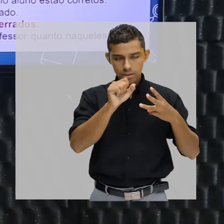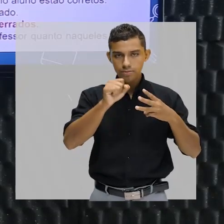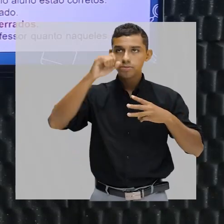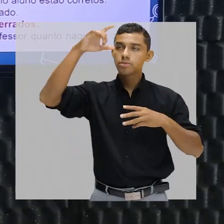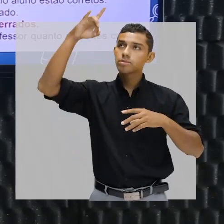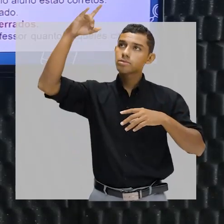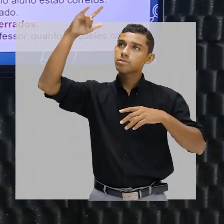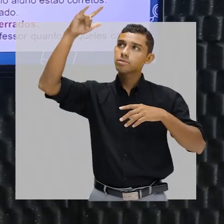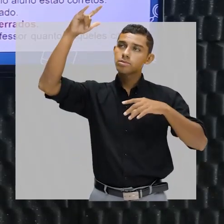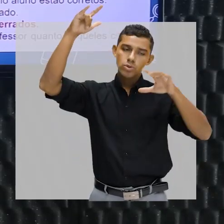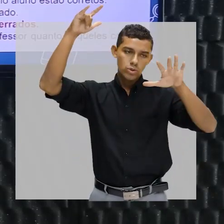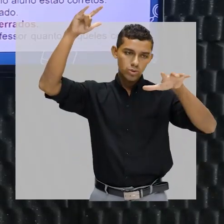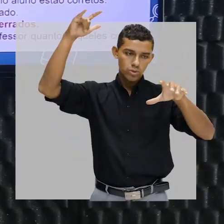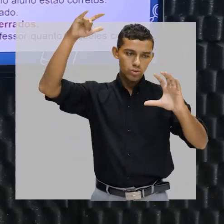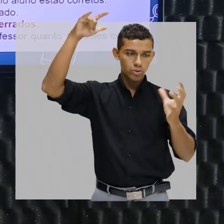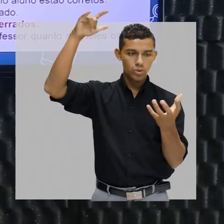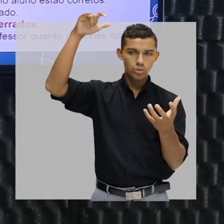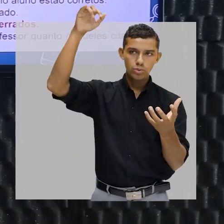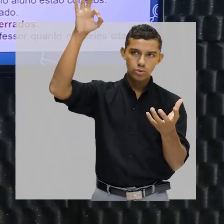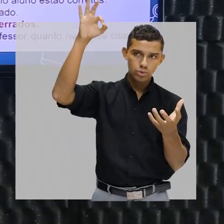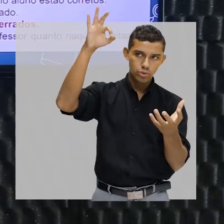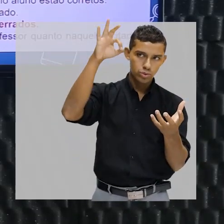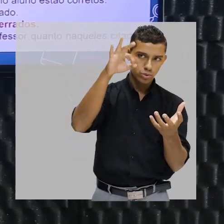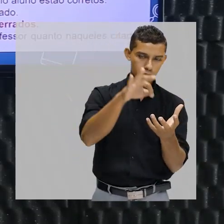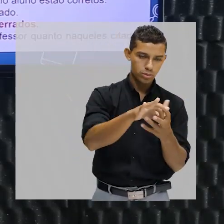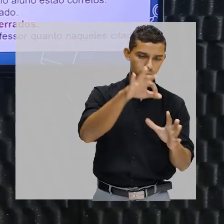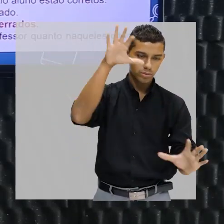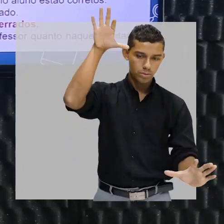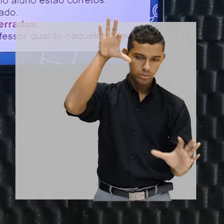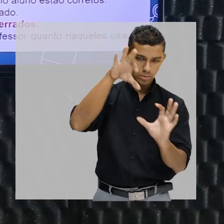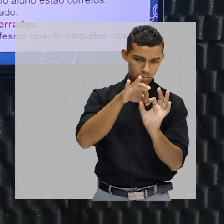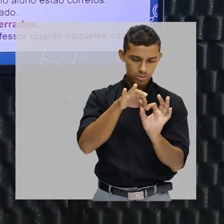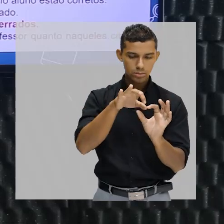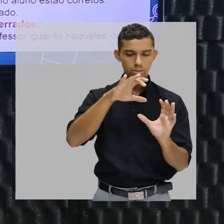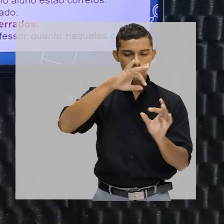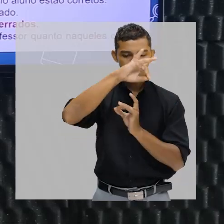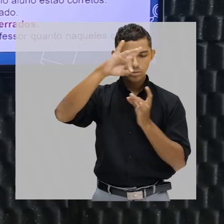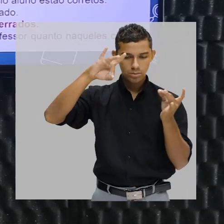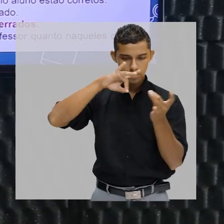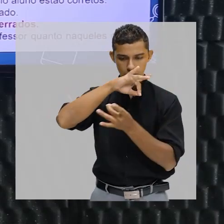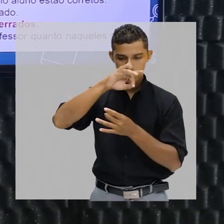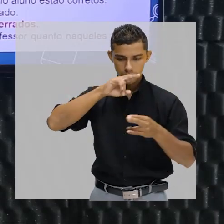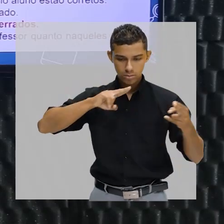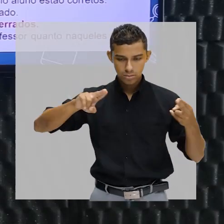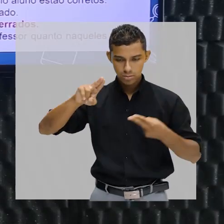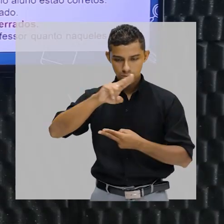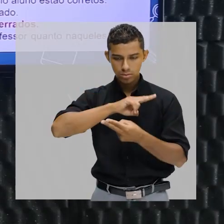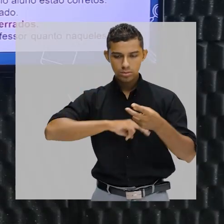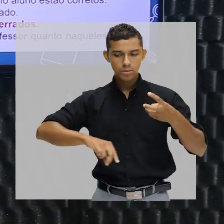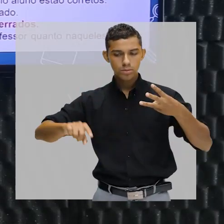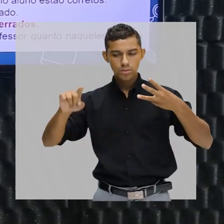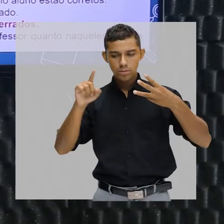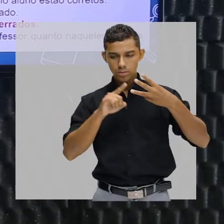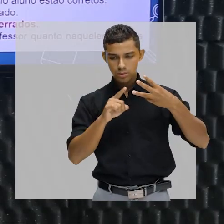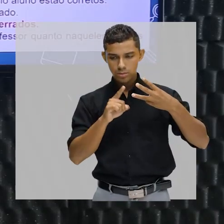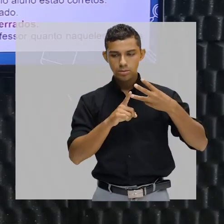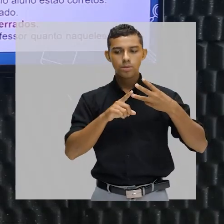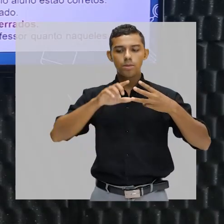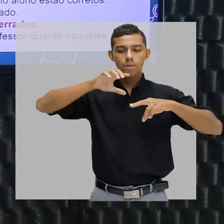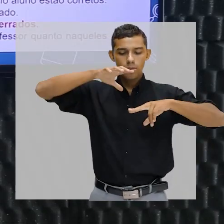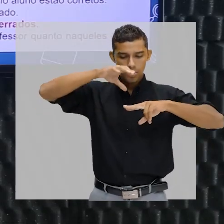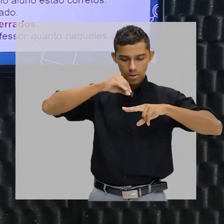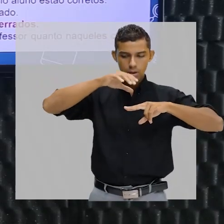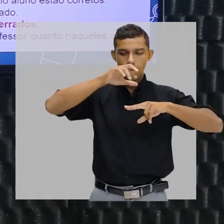aulas anteriores, certo? O raio-x e os raios gama. Ok. Esses são exemplos de ondas eletromagnéticas de